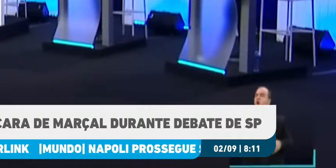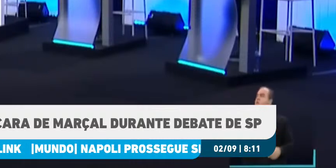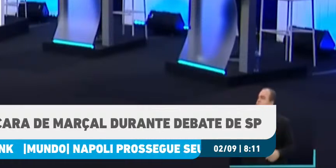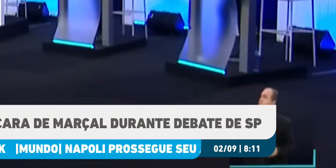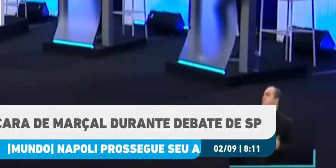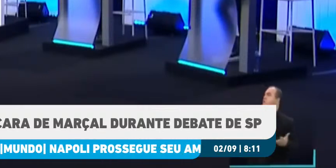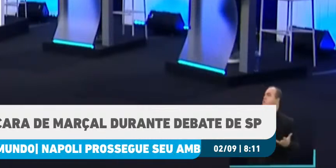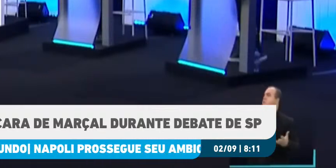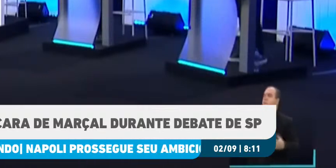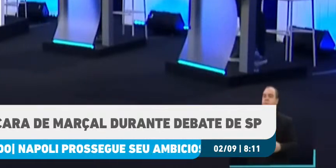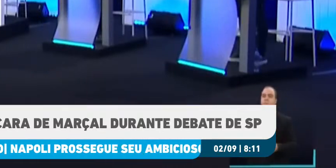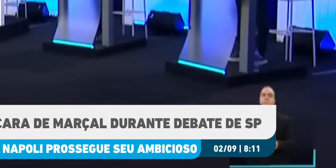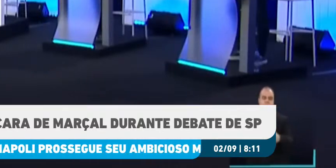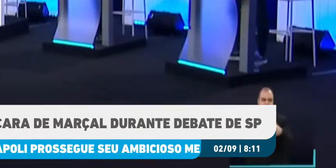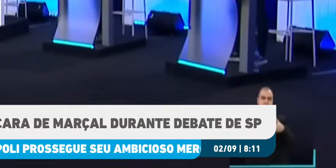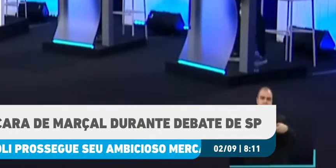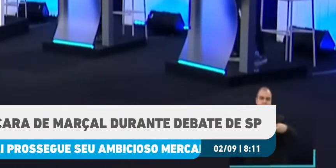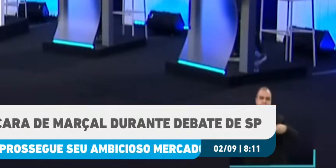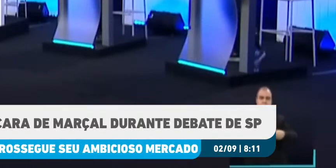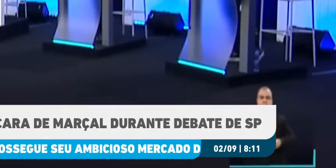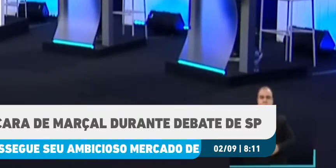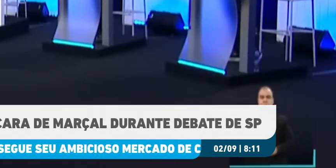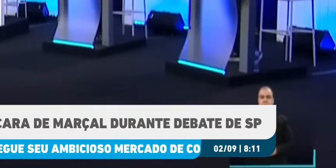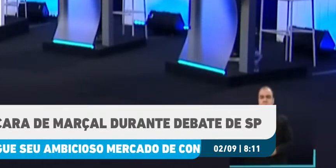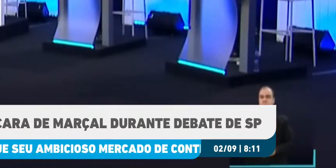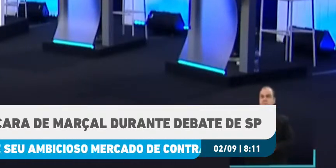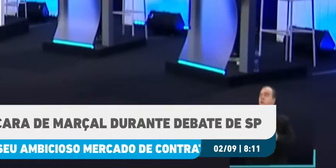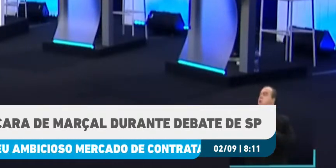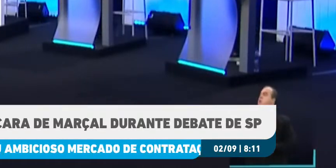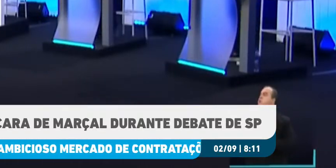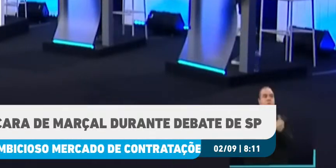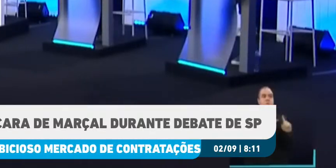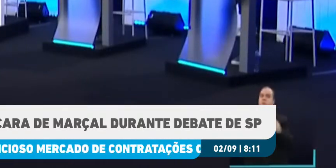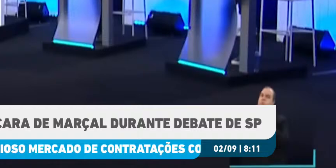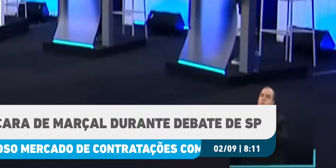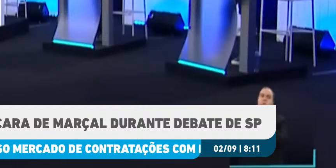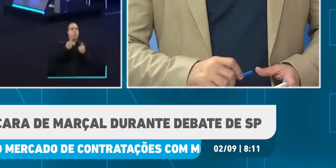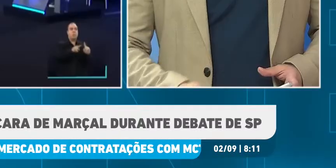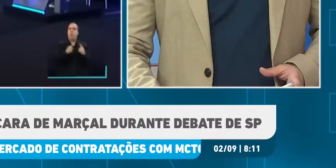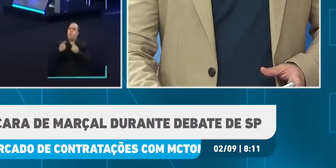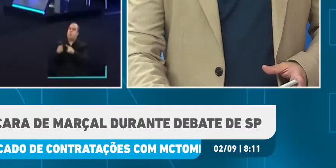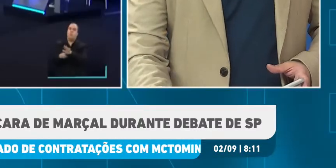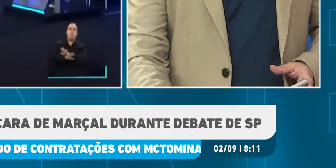cara. Retornem, por favor. Antiético, vagabundo. A